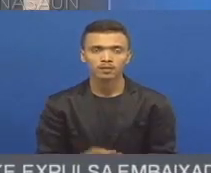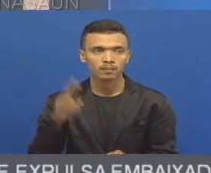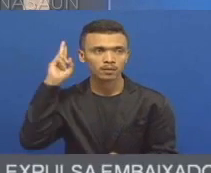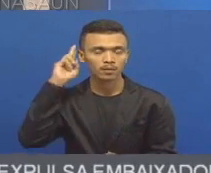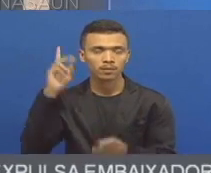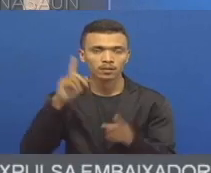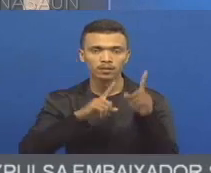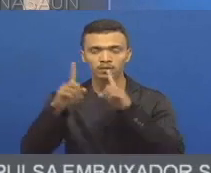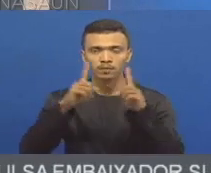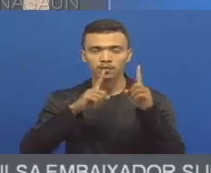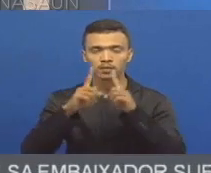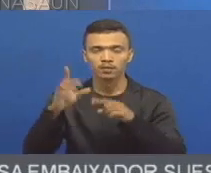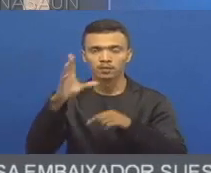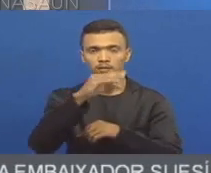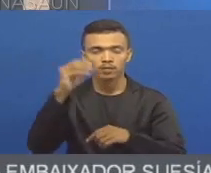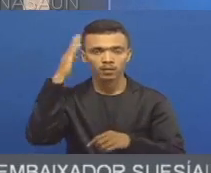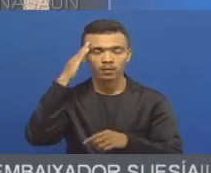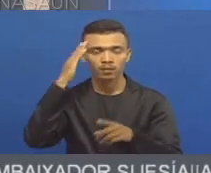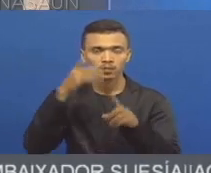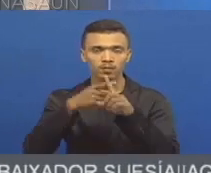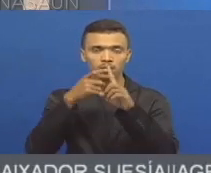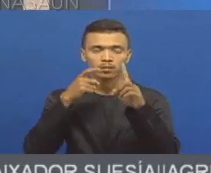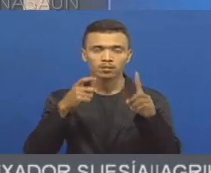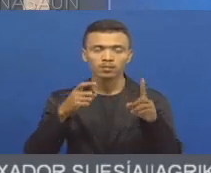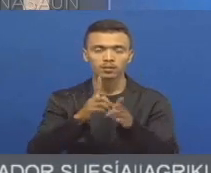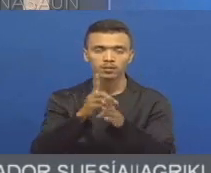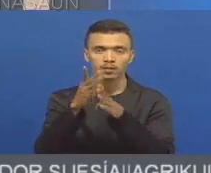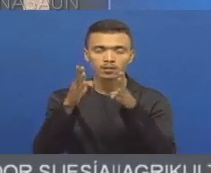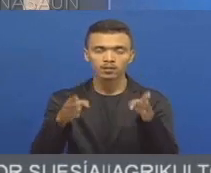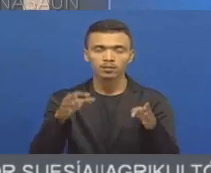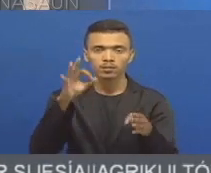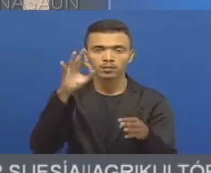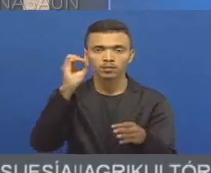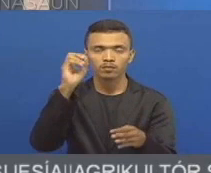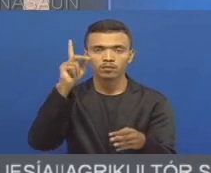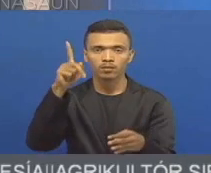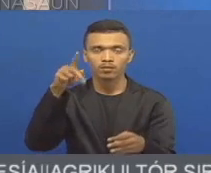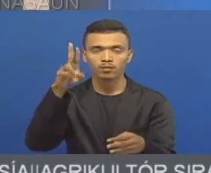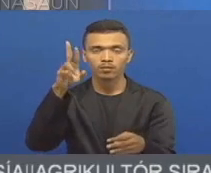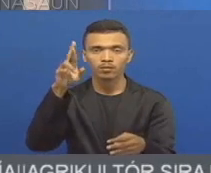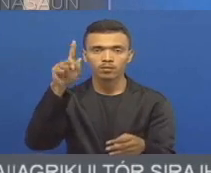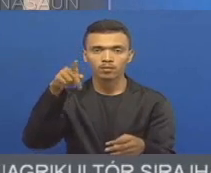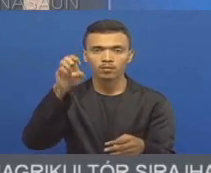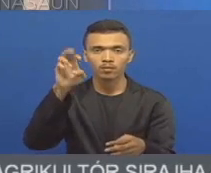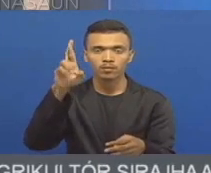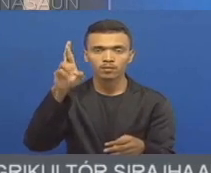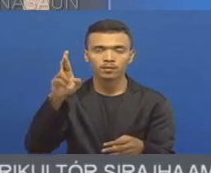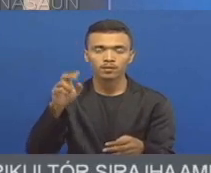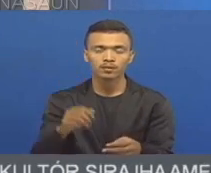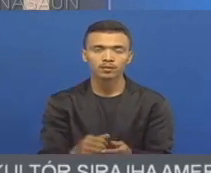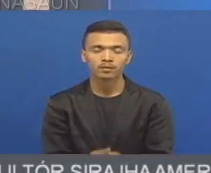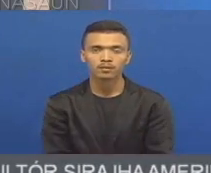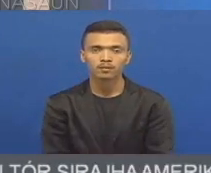uma explicação nomos a Noem Drumahusi, diretora Fórum Comunicação feito ao Timor-Lorosai, aos